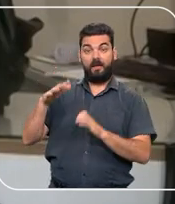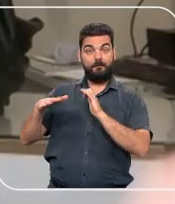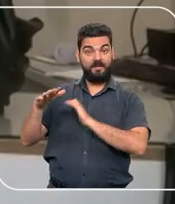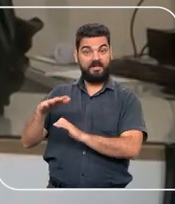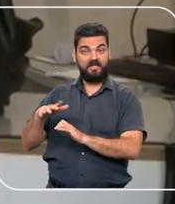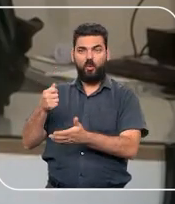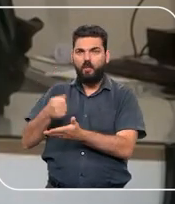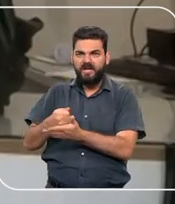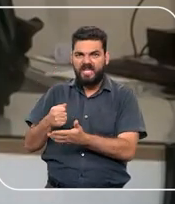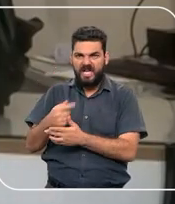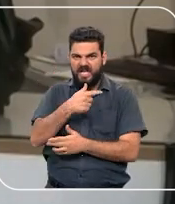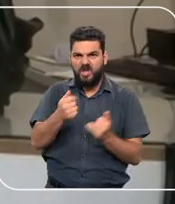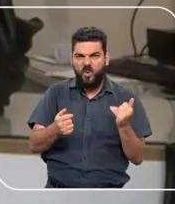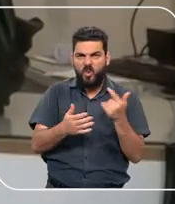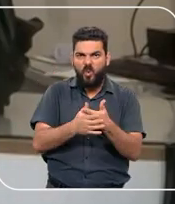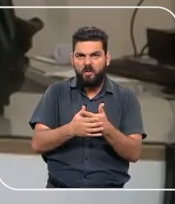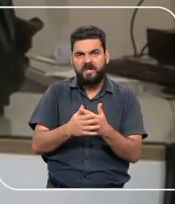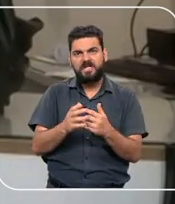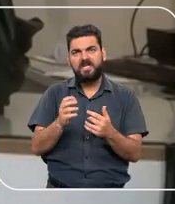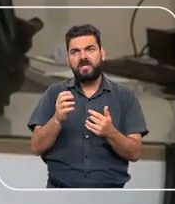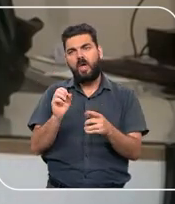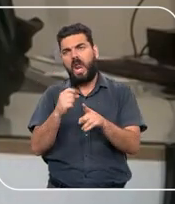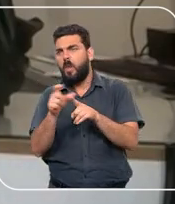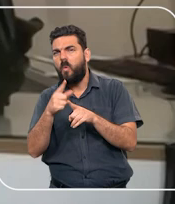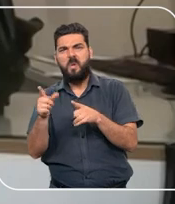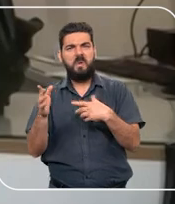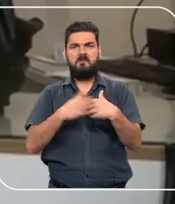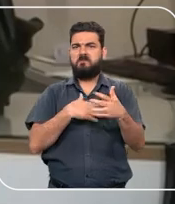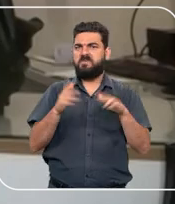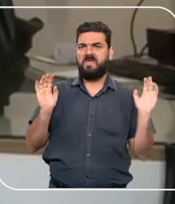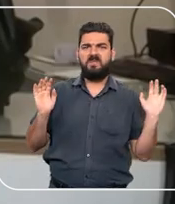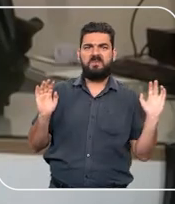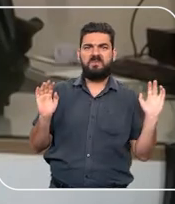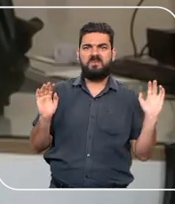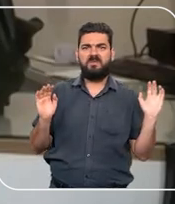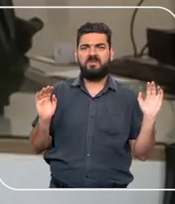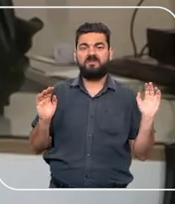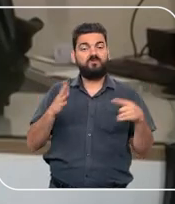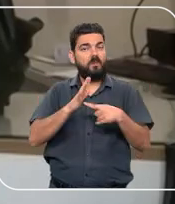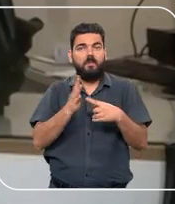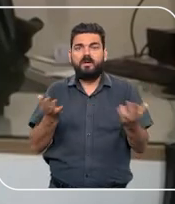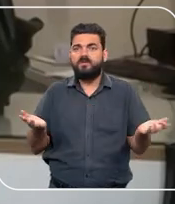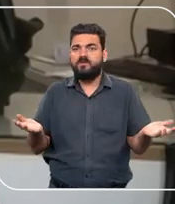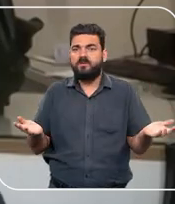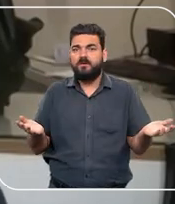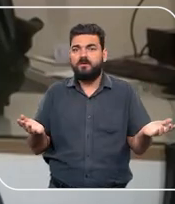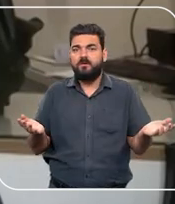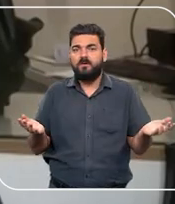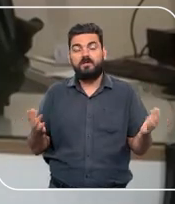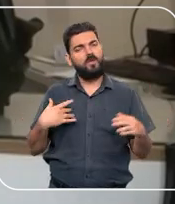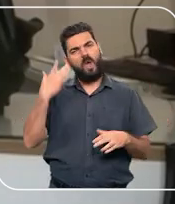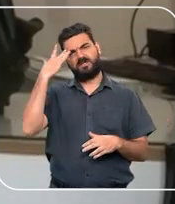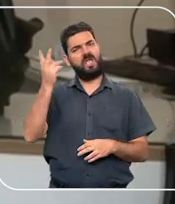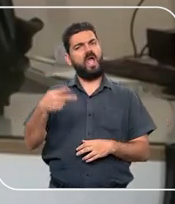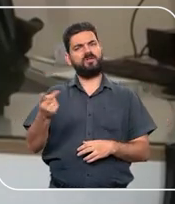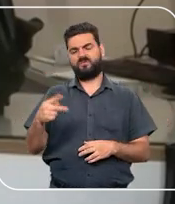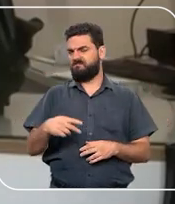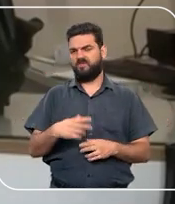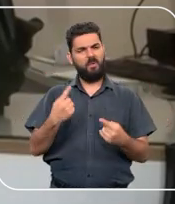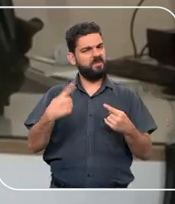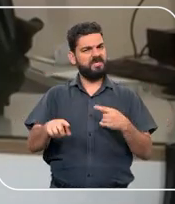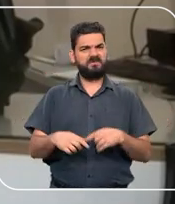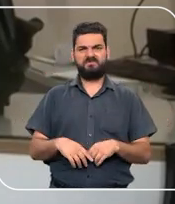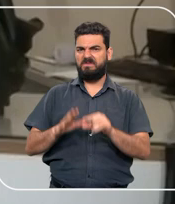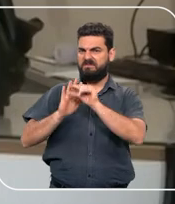operadora impõe que ele alugue ou que ele fique incomodado de dos equipamentos é abusiva